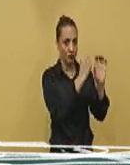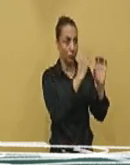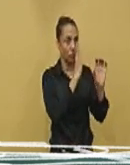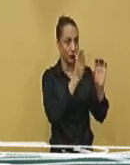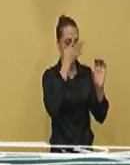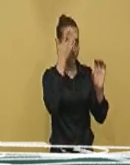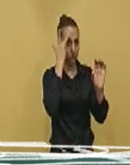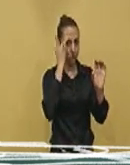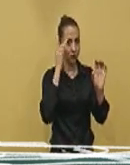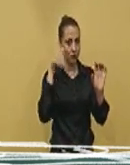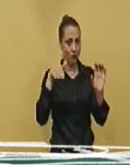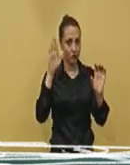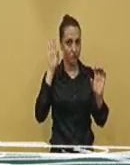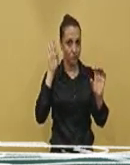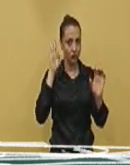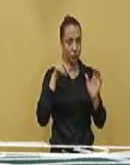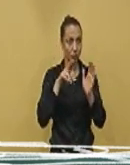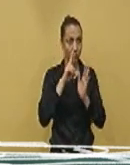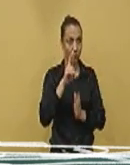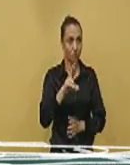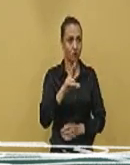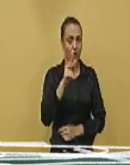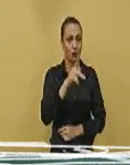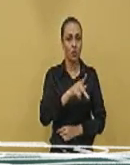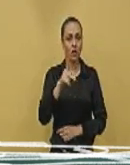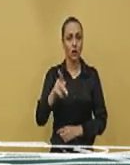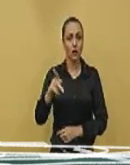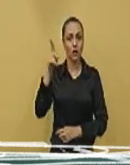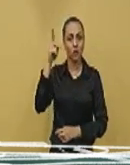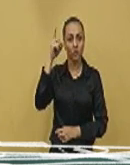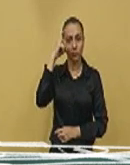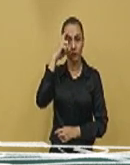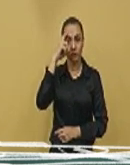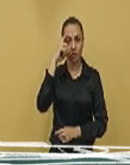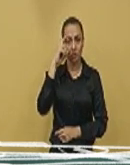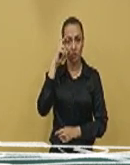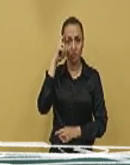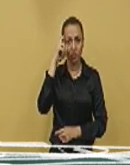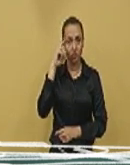que vai responder. É para o professor Etienne.